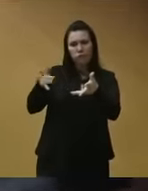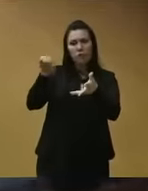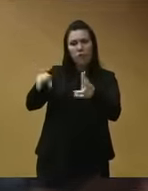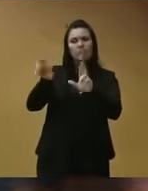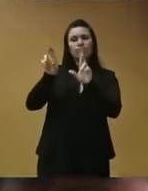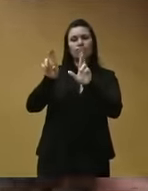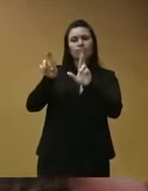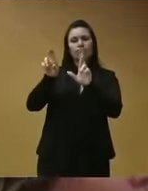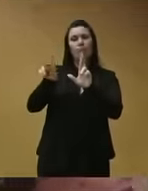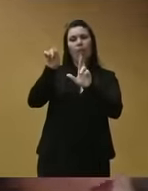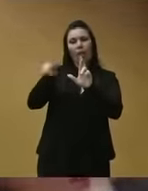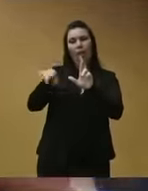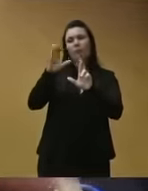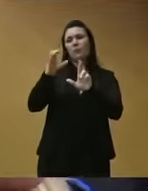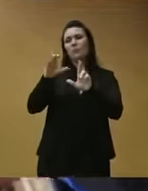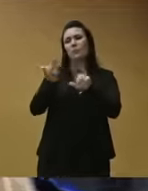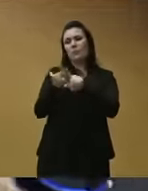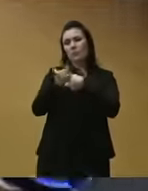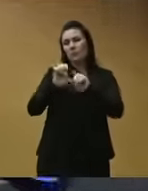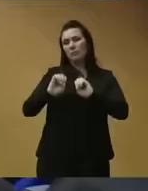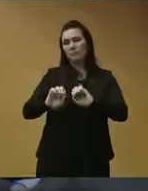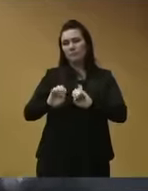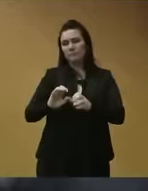à ciência e à educação.